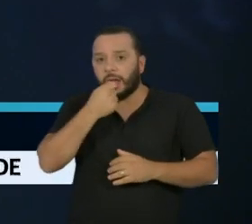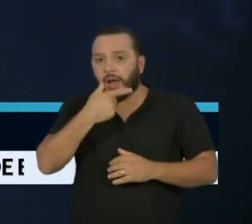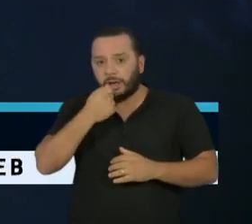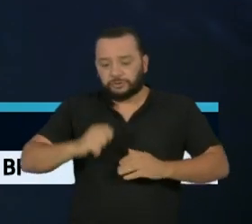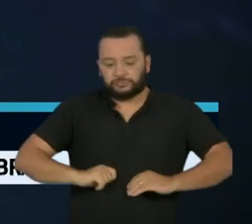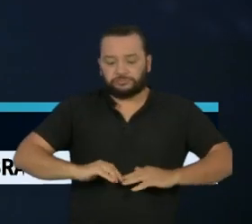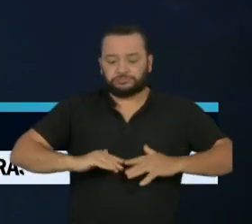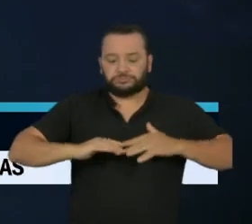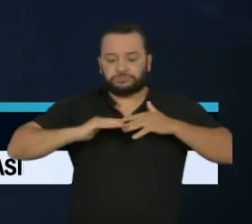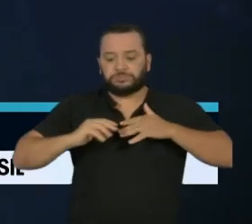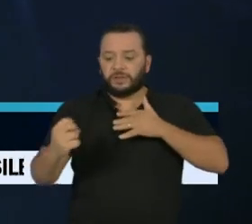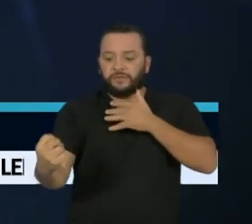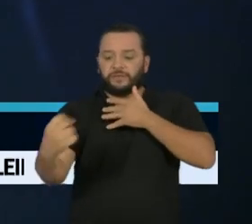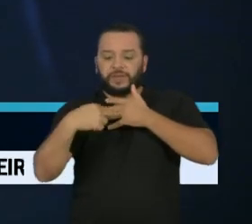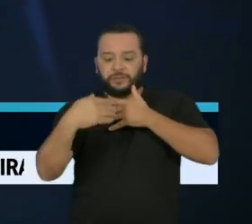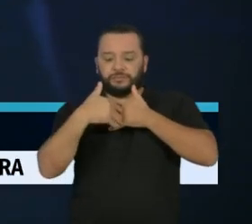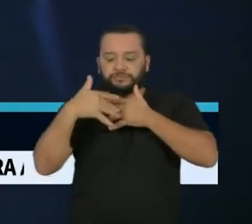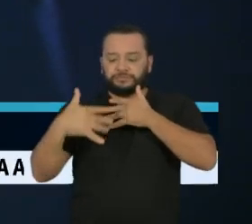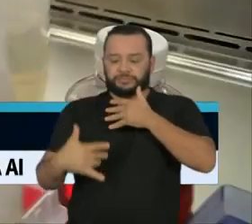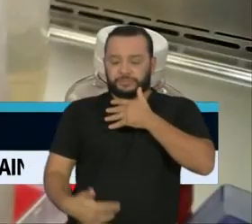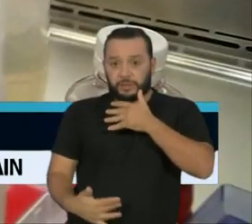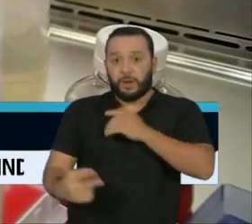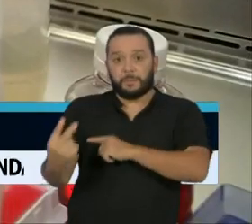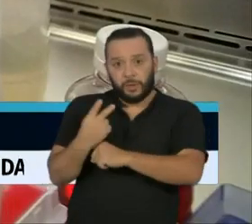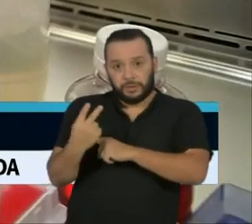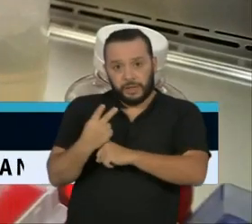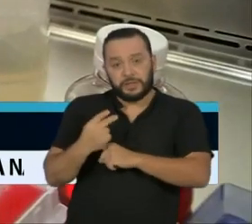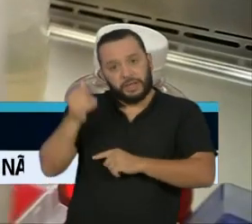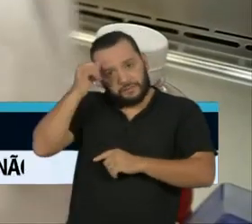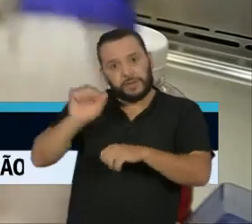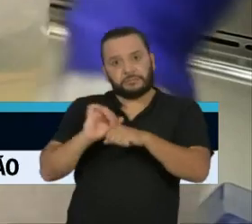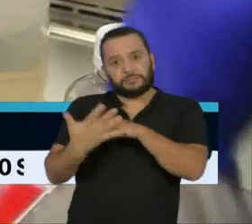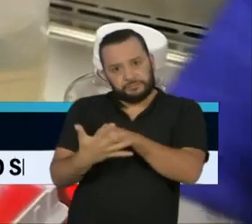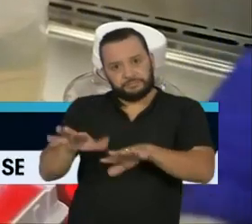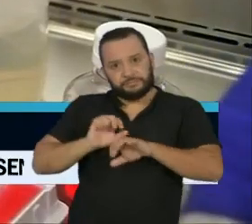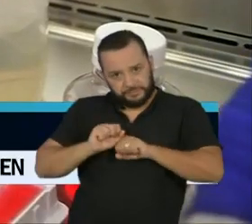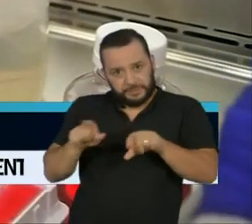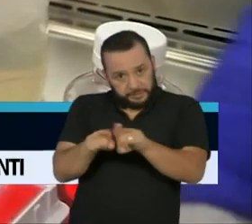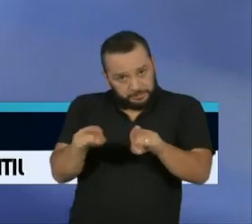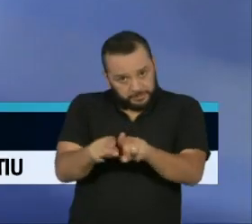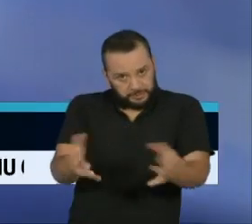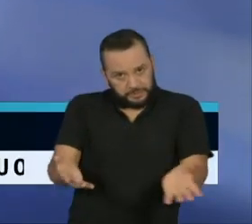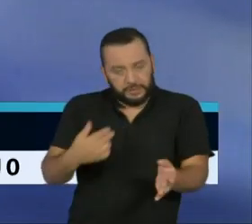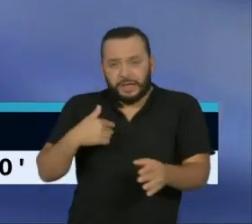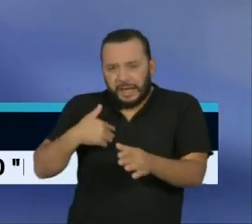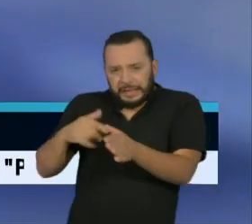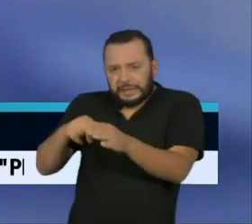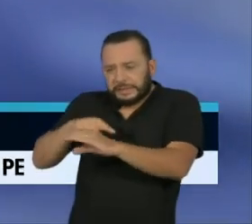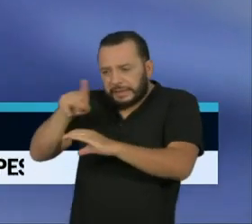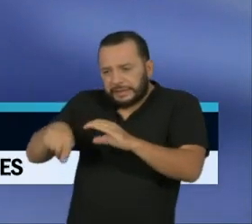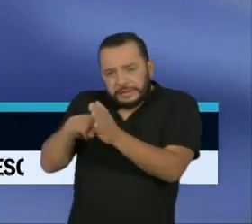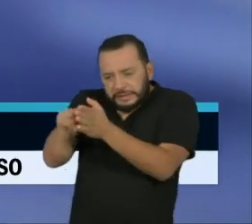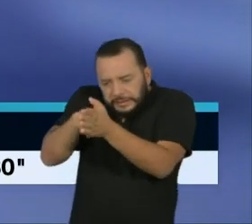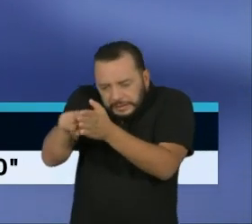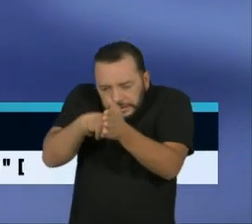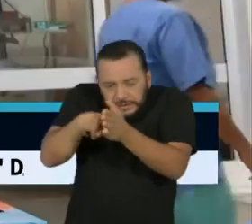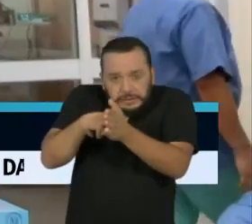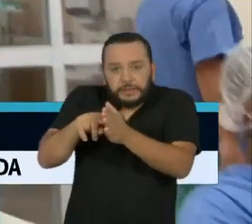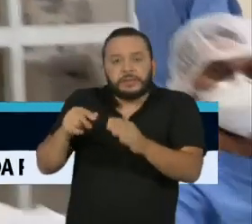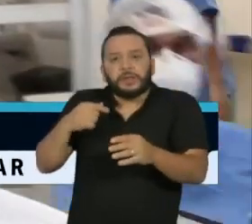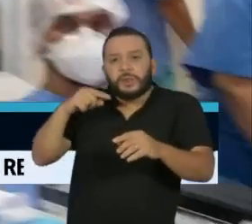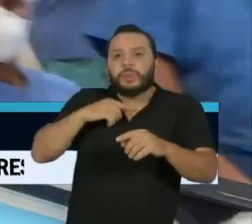a imunidade contra a Covid-19. Enquanto cientistas correm atrás de respostas, as perguntas se